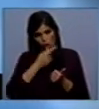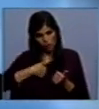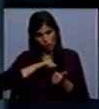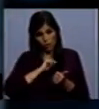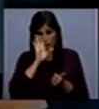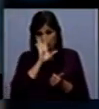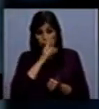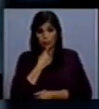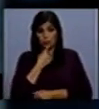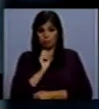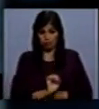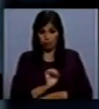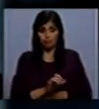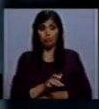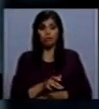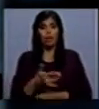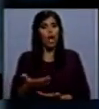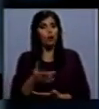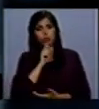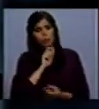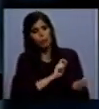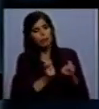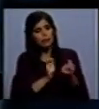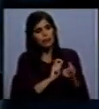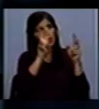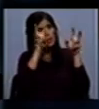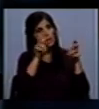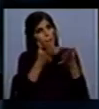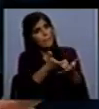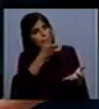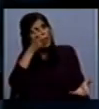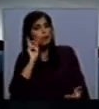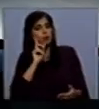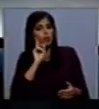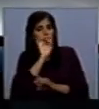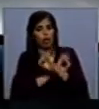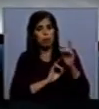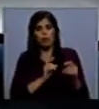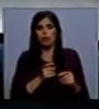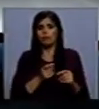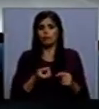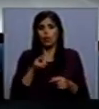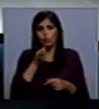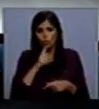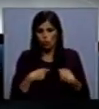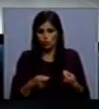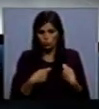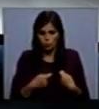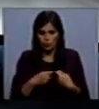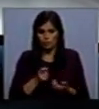dessa história hoje teríamos certamente bater os grandes temas europeus e não o custo do financiamento os professores ou